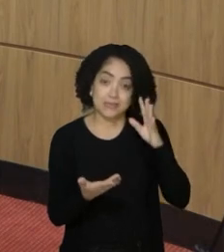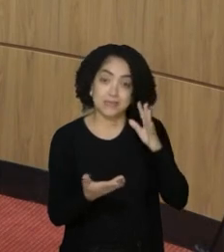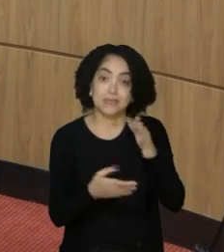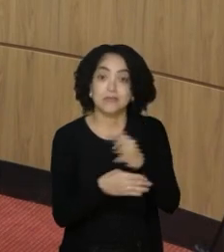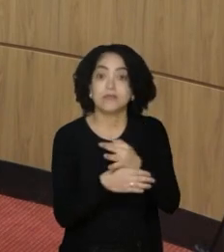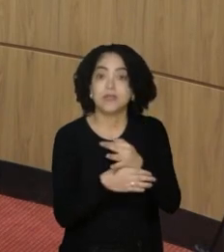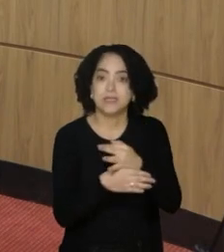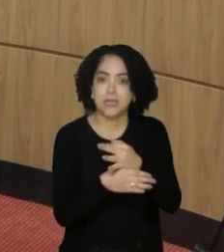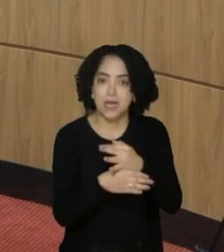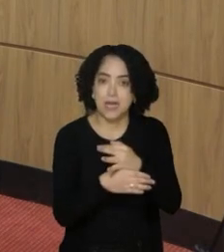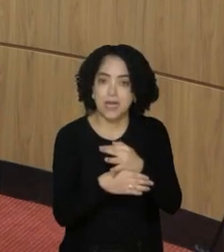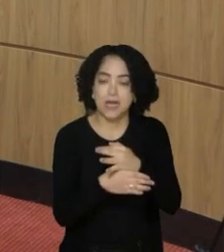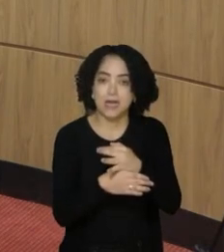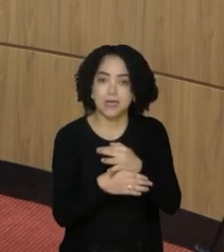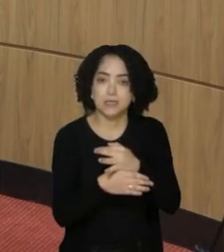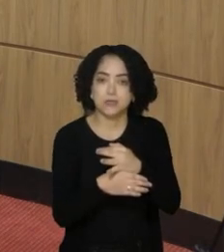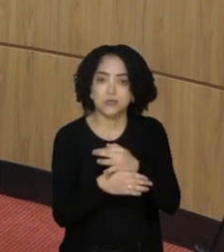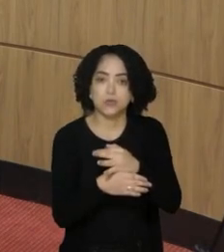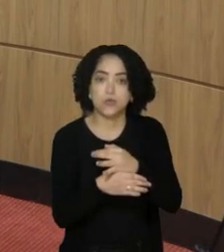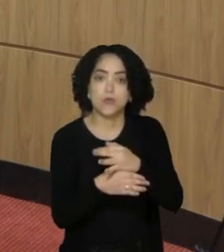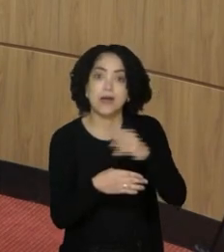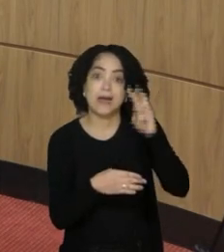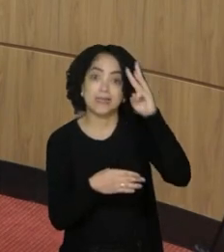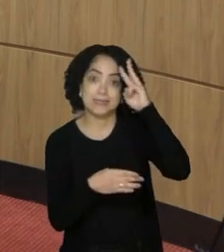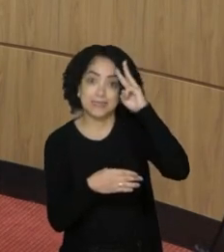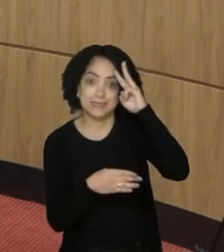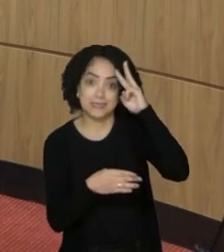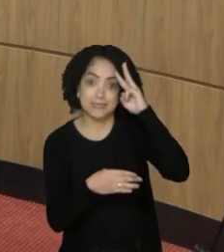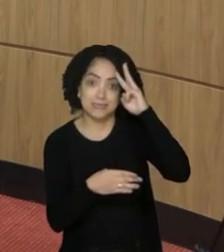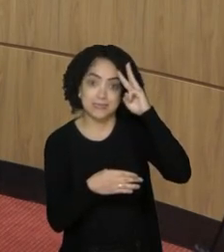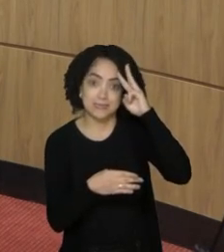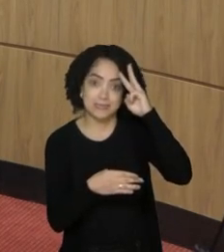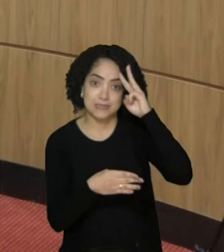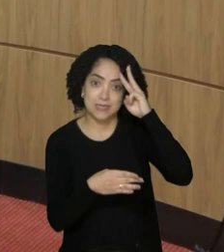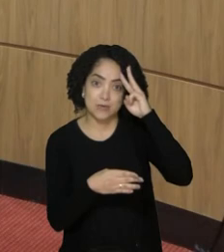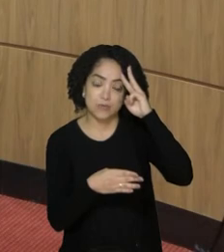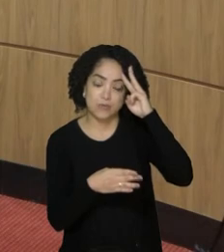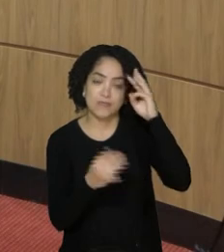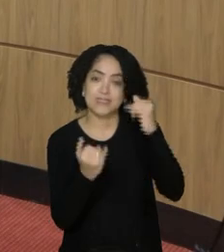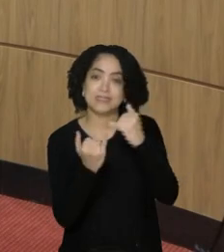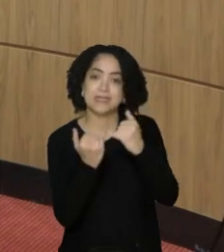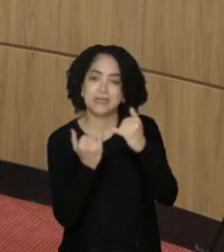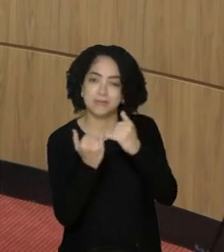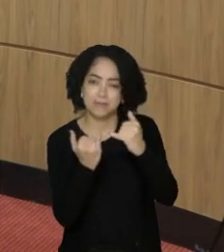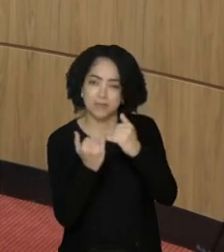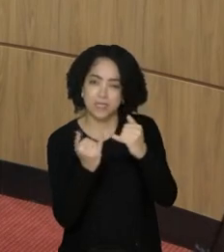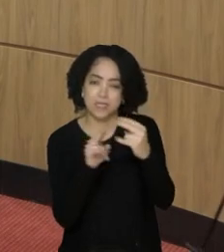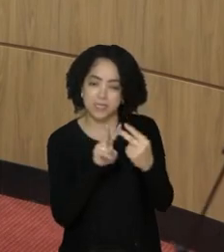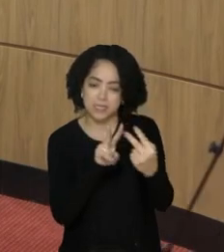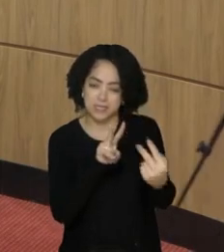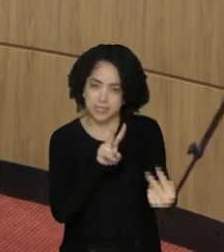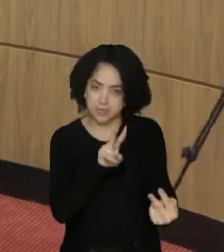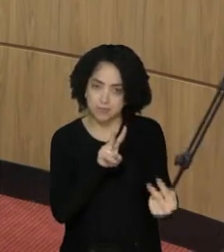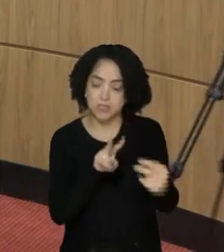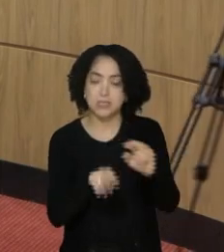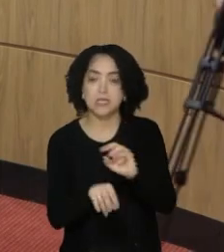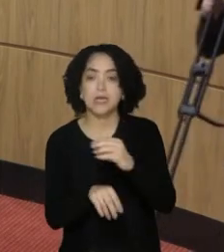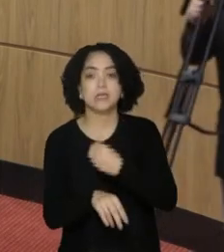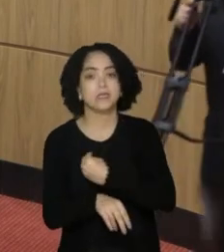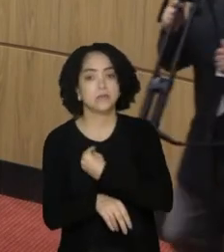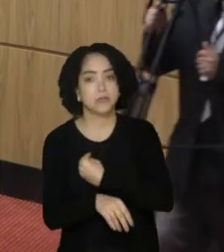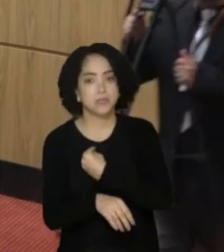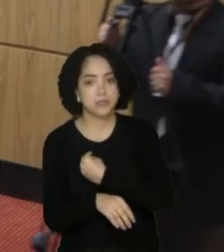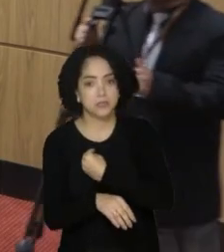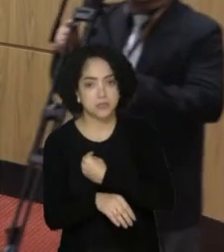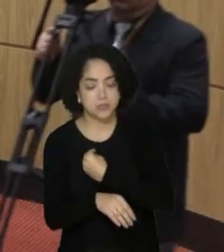sessão na próxima terça-feira será também de forma híbrida ou seja os deputados que estiveram aqui ou que estarão